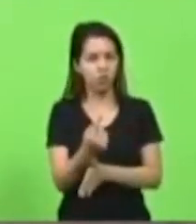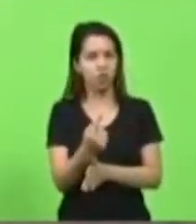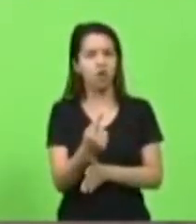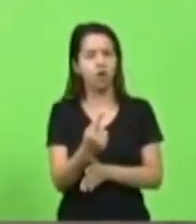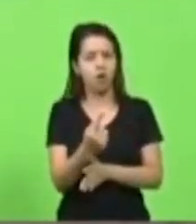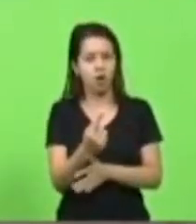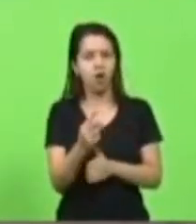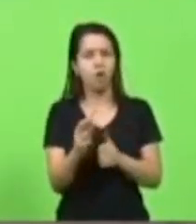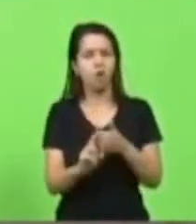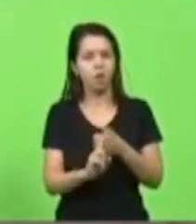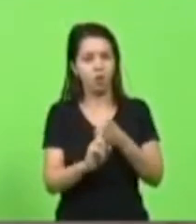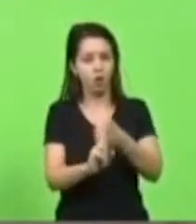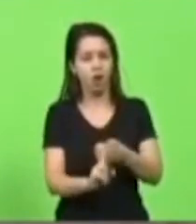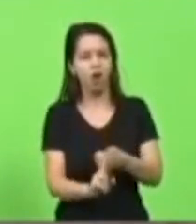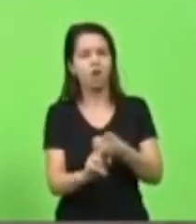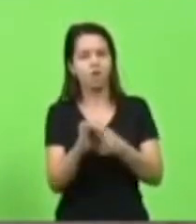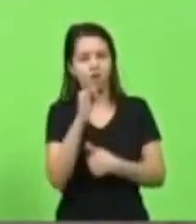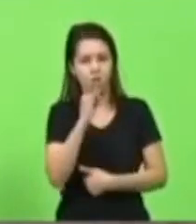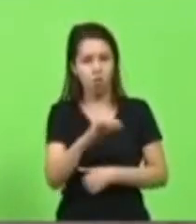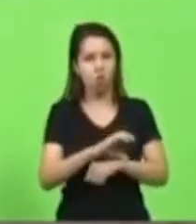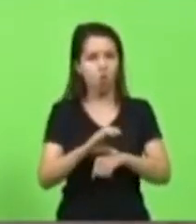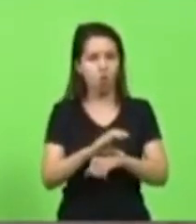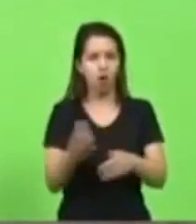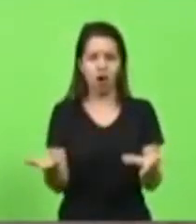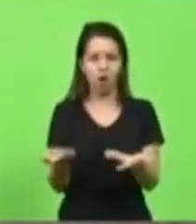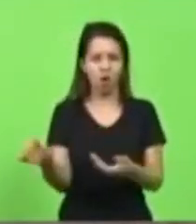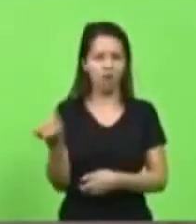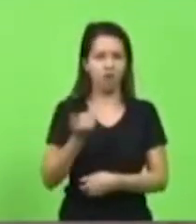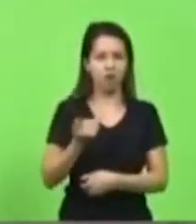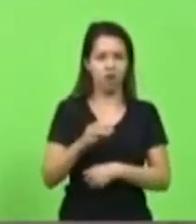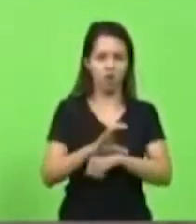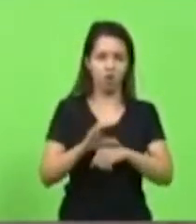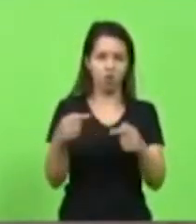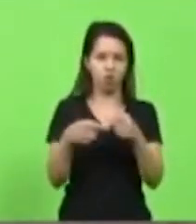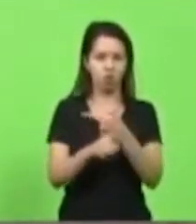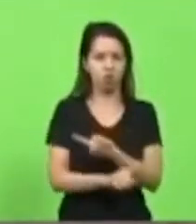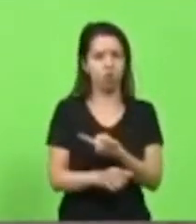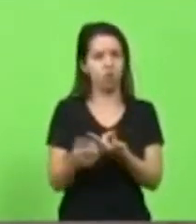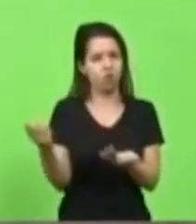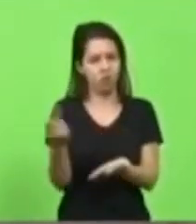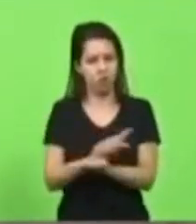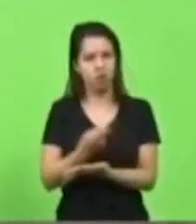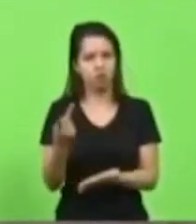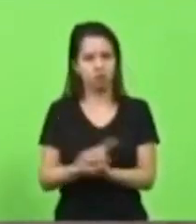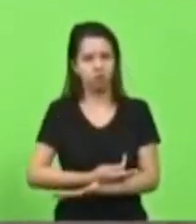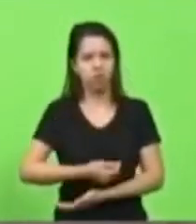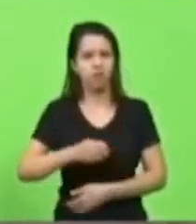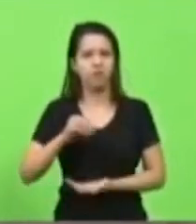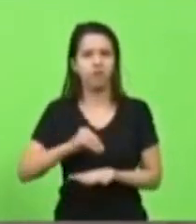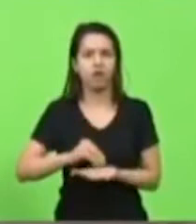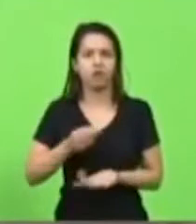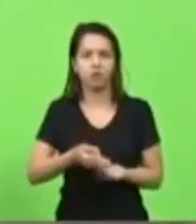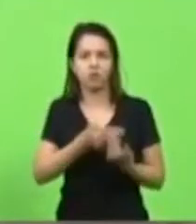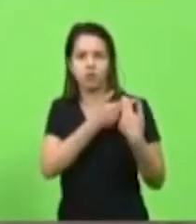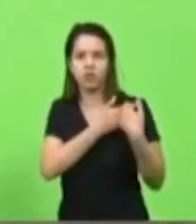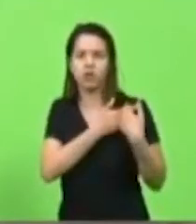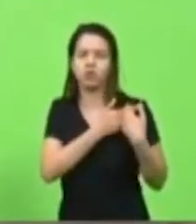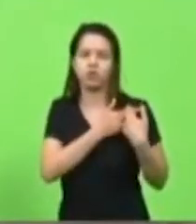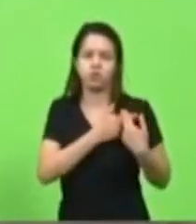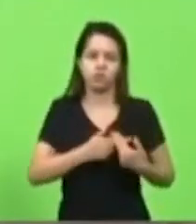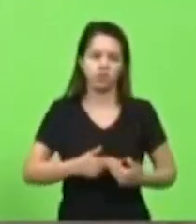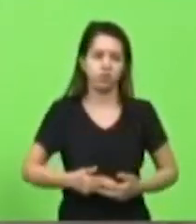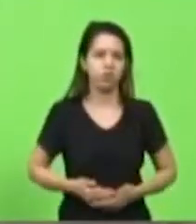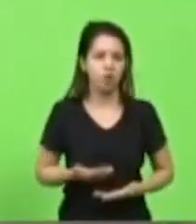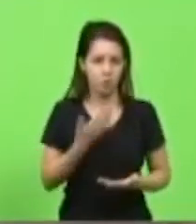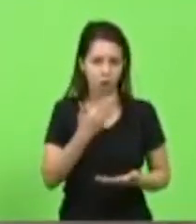constitucional, aí mandou para casa dizendo que é inconstitucional. Uma sacanagem desse governo, uma falta de responsabilidade. E eu peço a